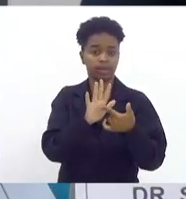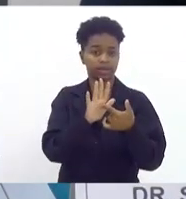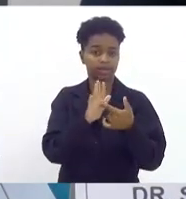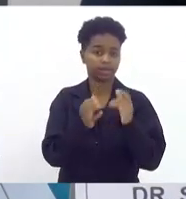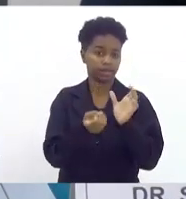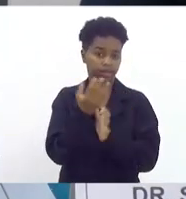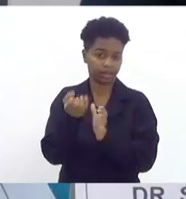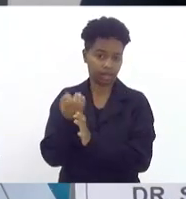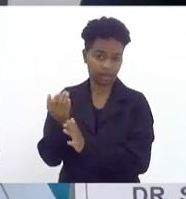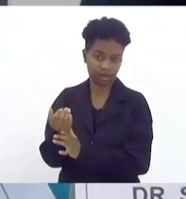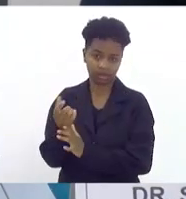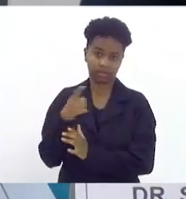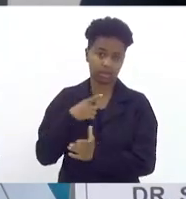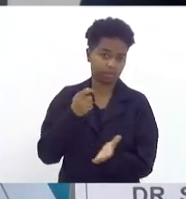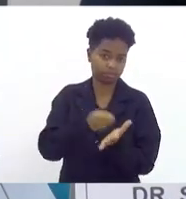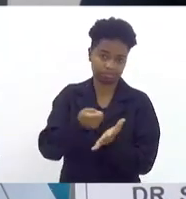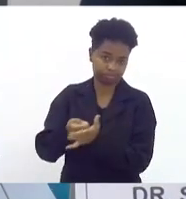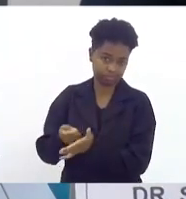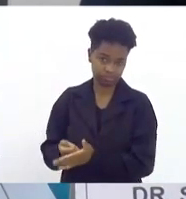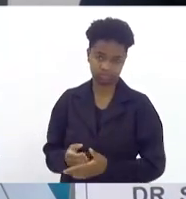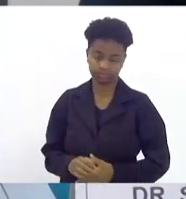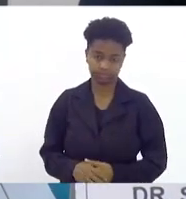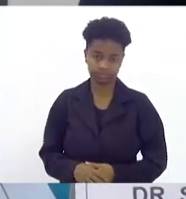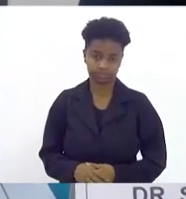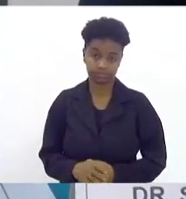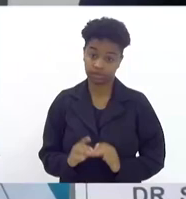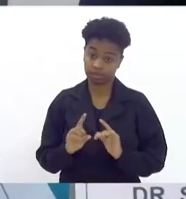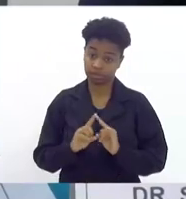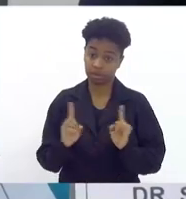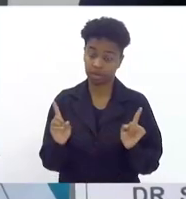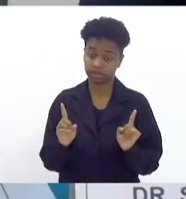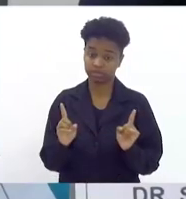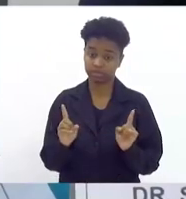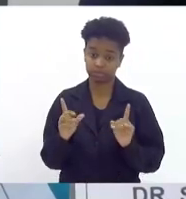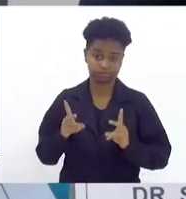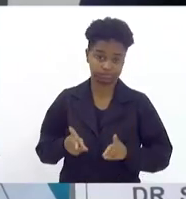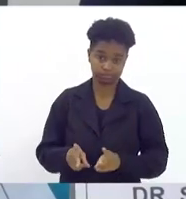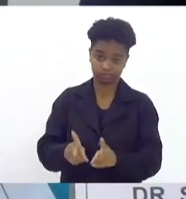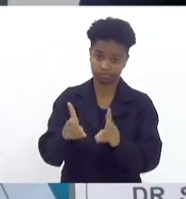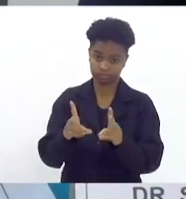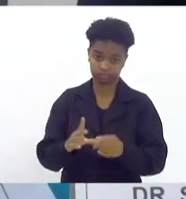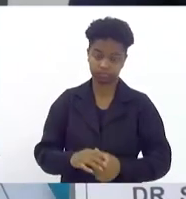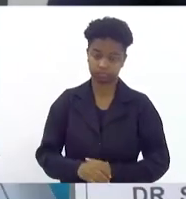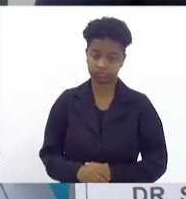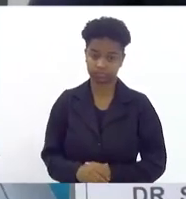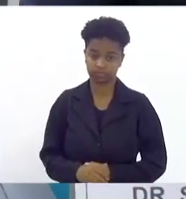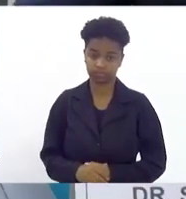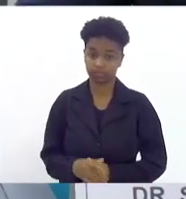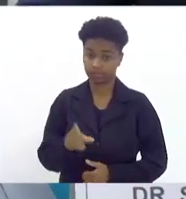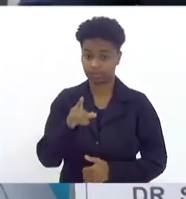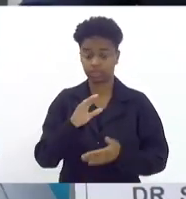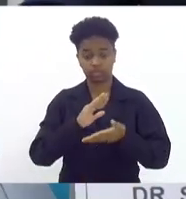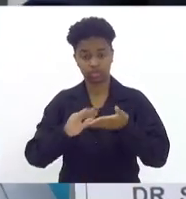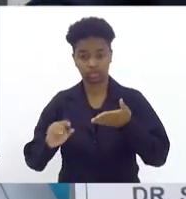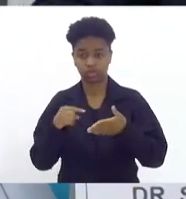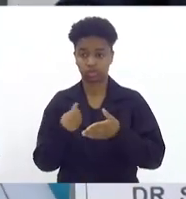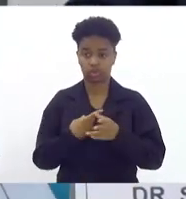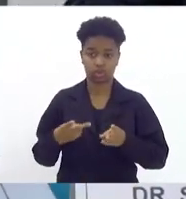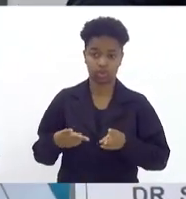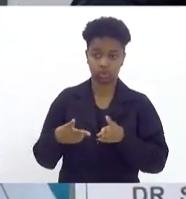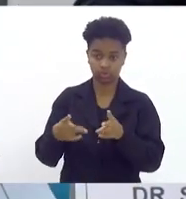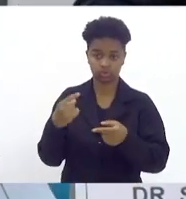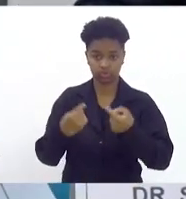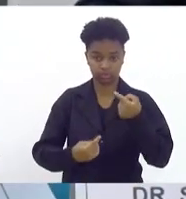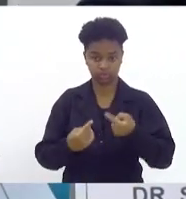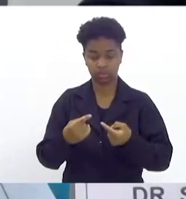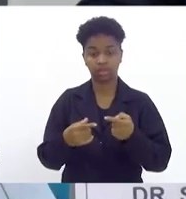botar ali imposições, enfim. Mas vamos em frente, Vossa Excelência tirou, vamos avançar na pauta. Está retirado de